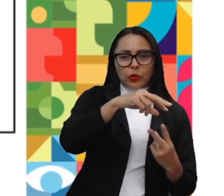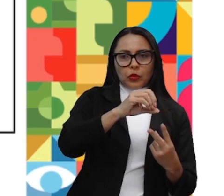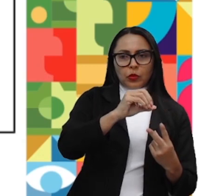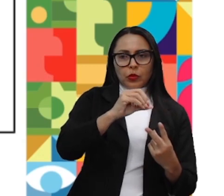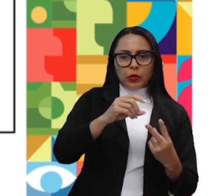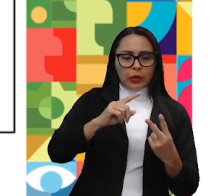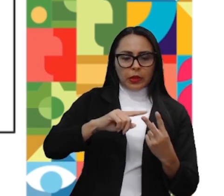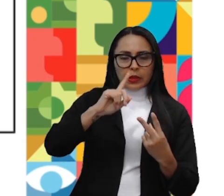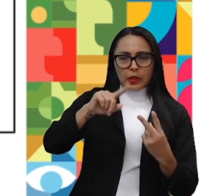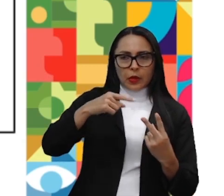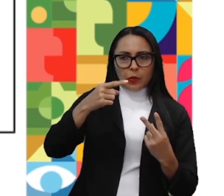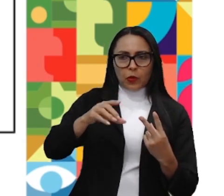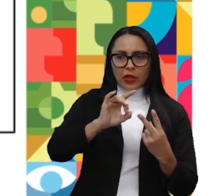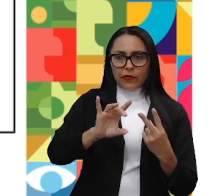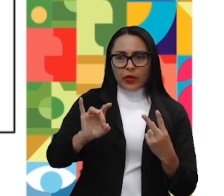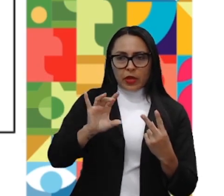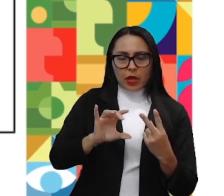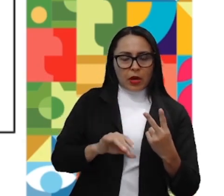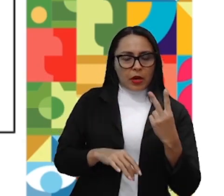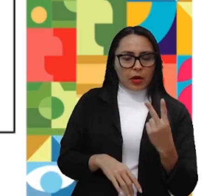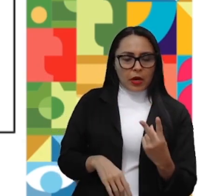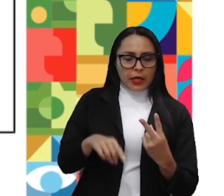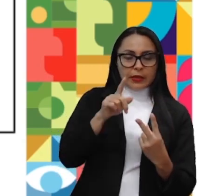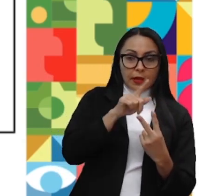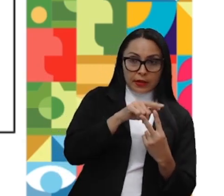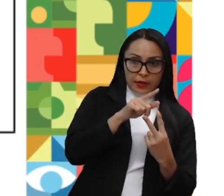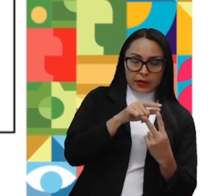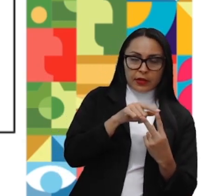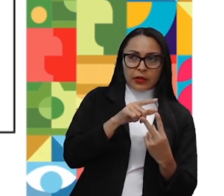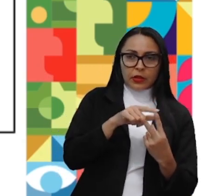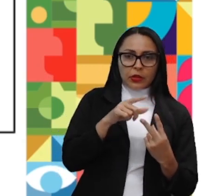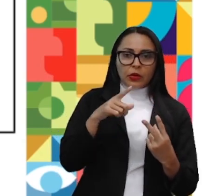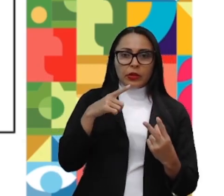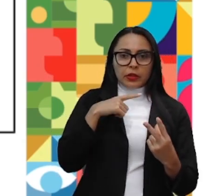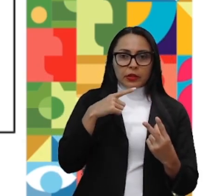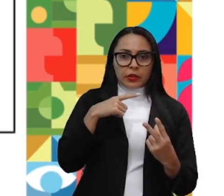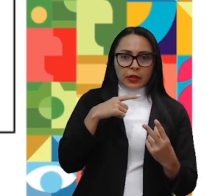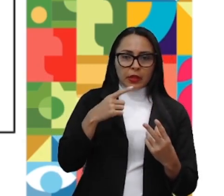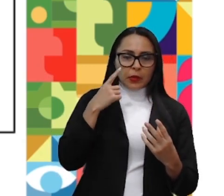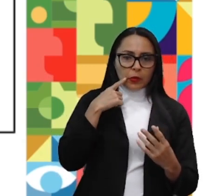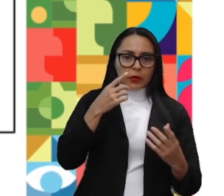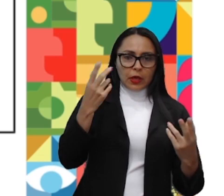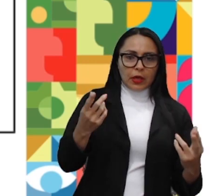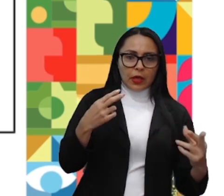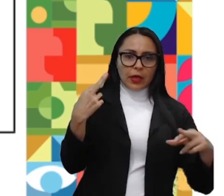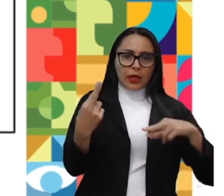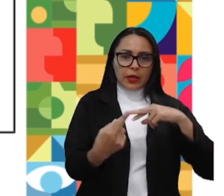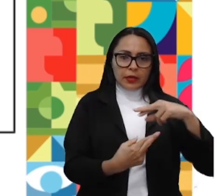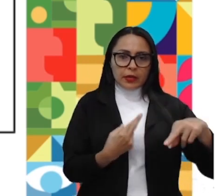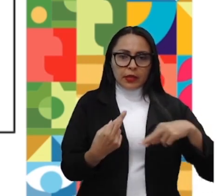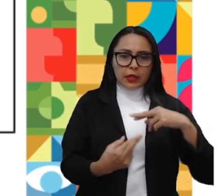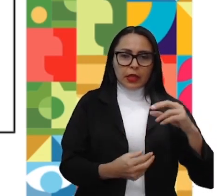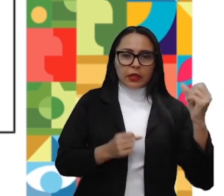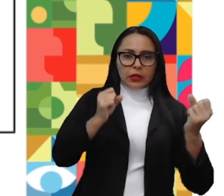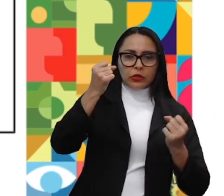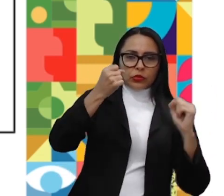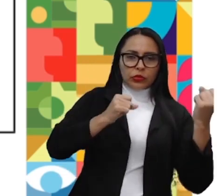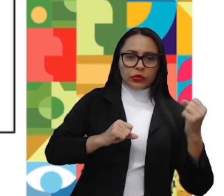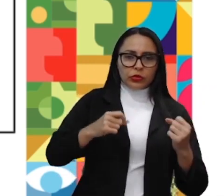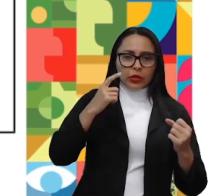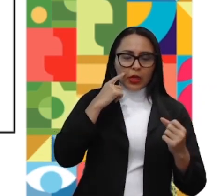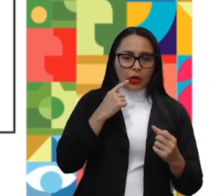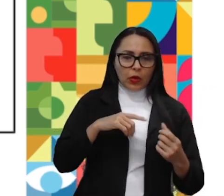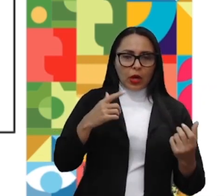pós-venda. Na logística reversa de pós-consumo, nós temos a reciclagem industrial, o desmanche industrial, o